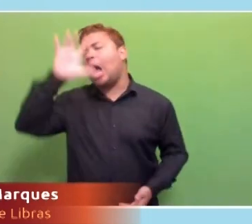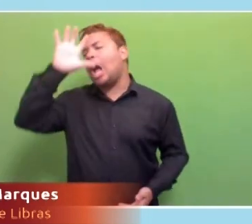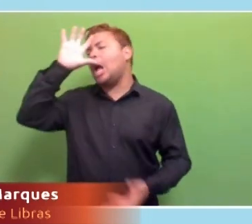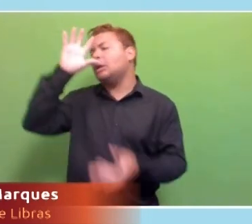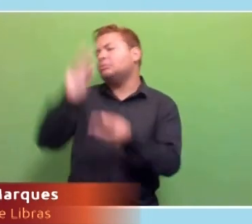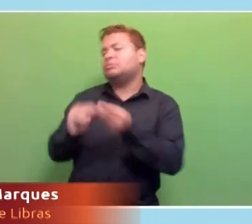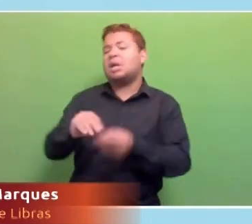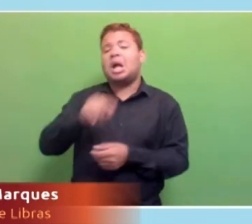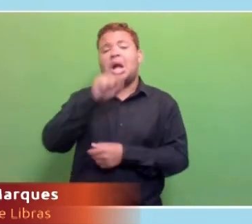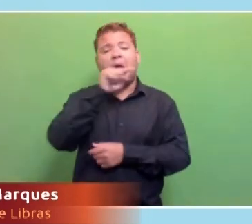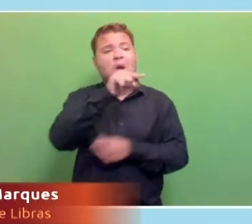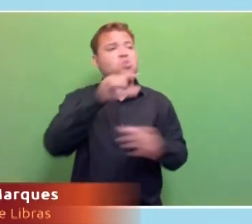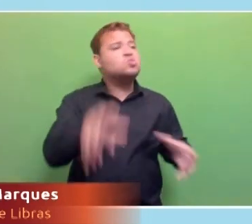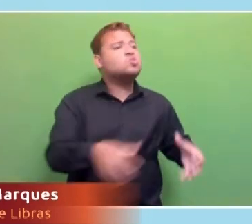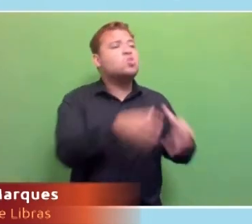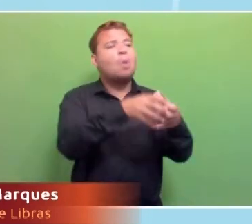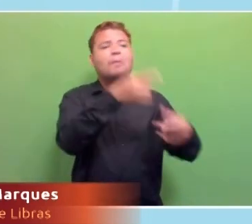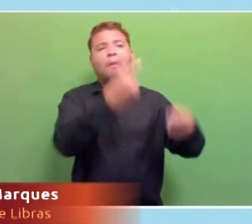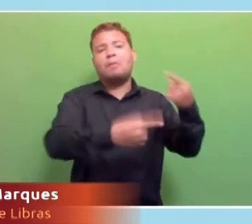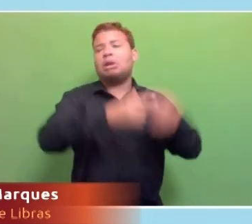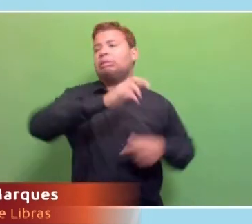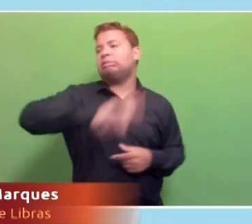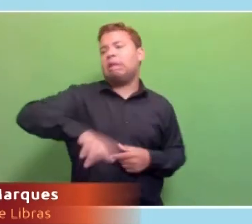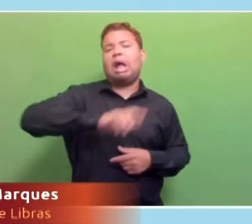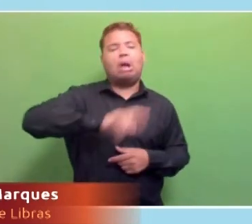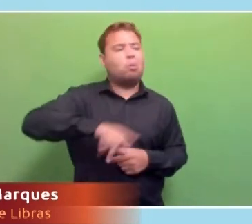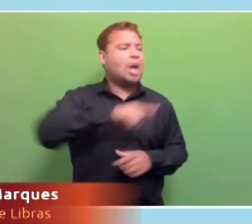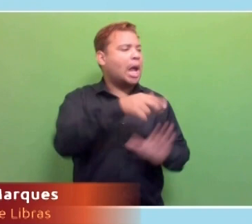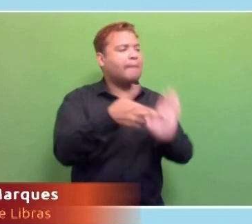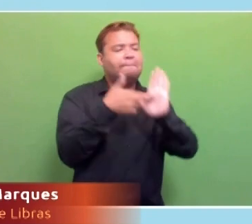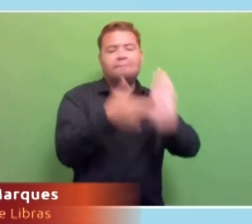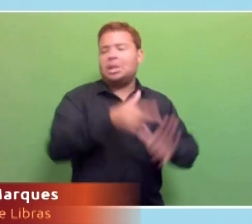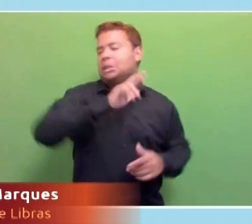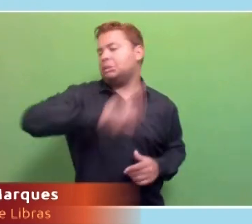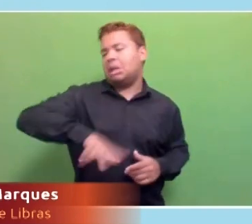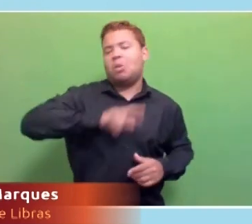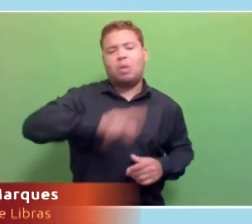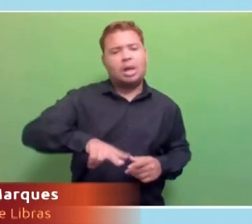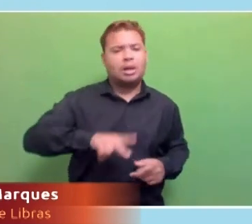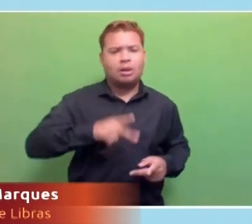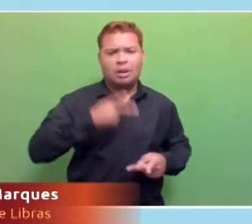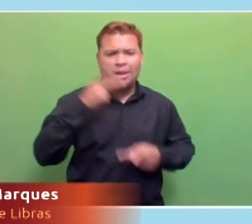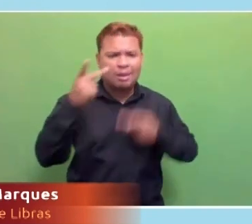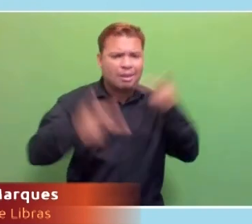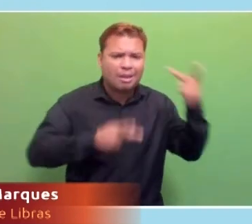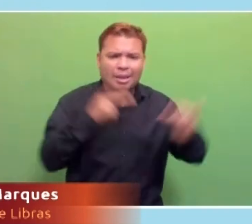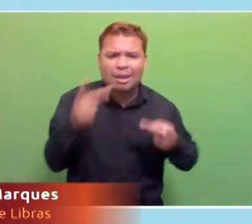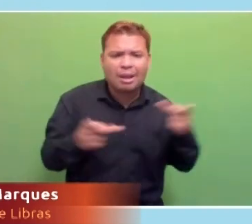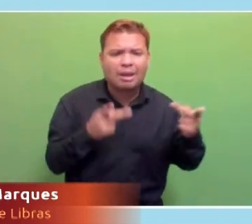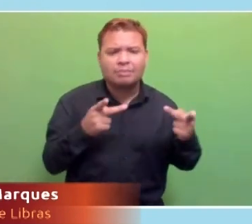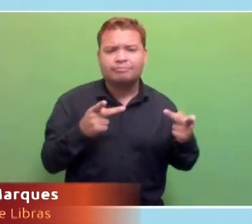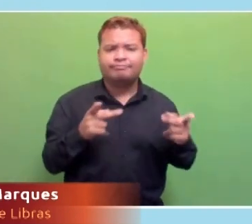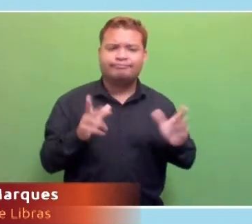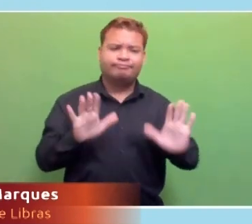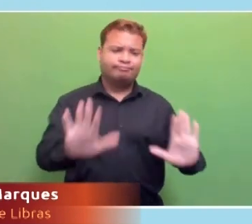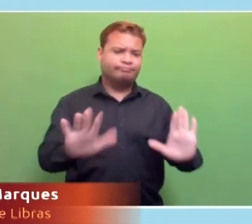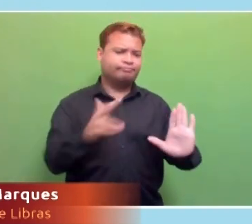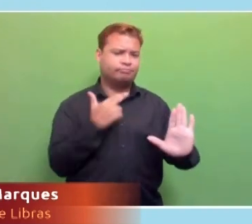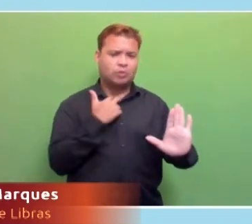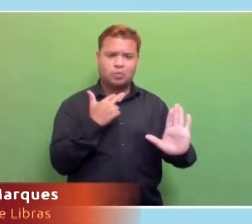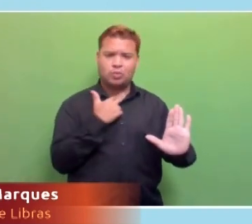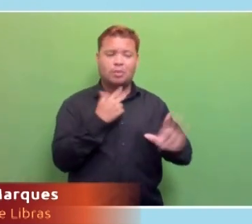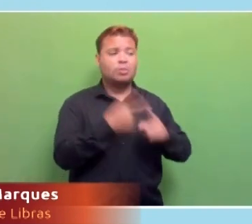como o principal grupo político, né, representativo de resistência, né, dos